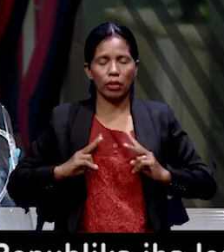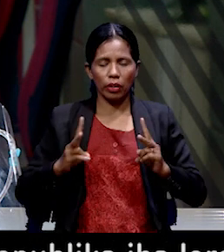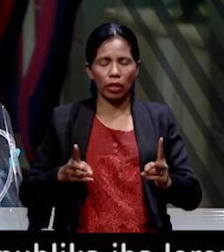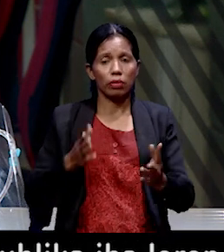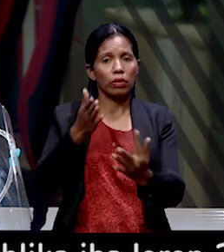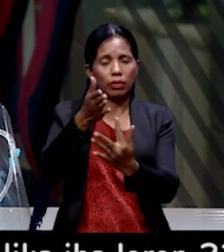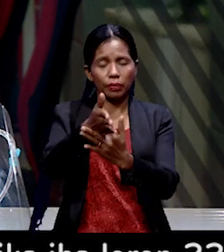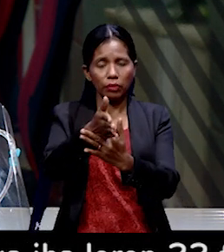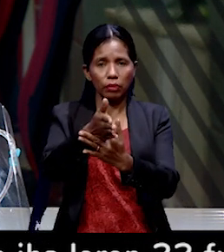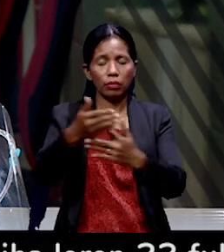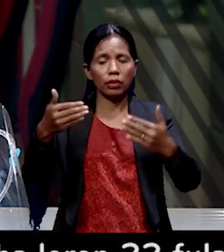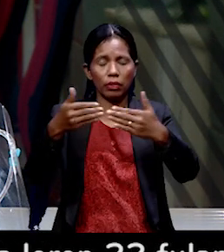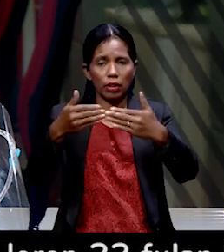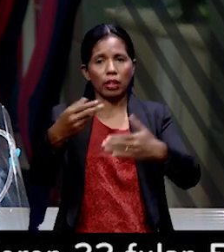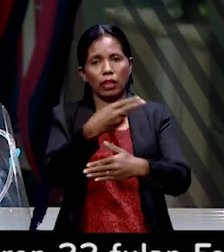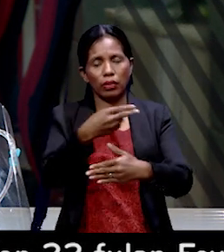Indonesia.